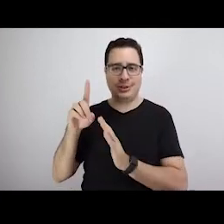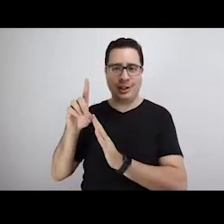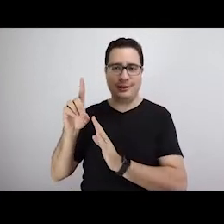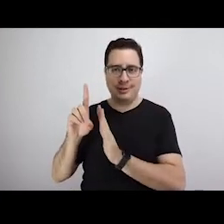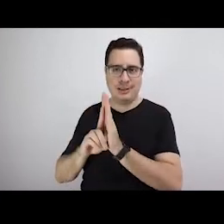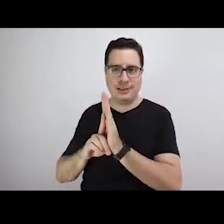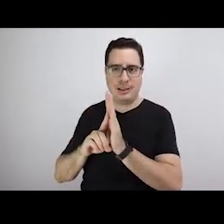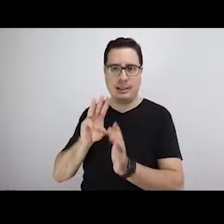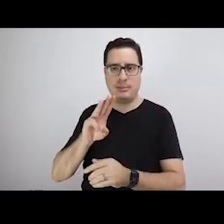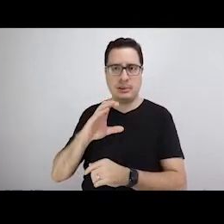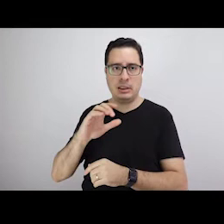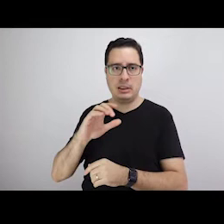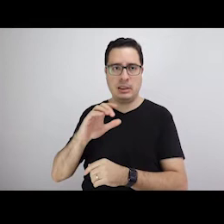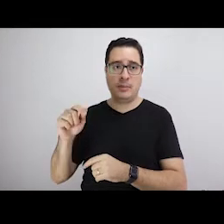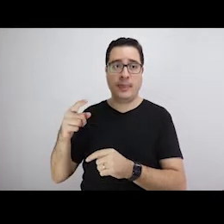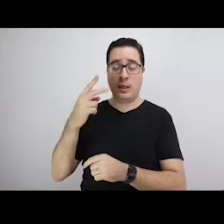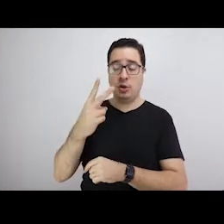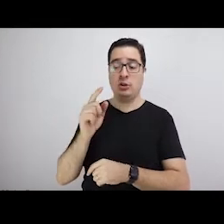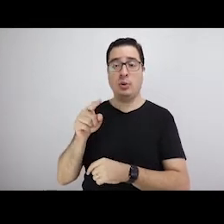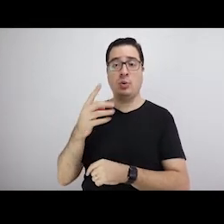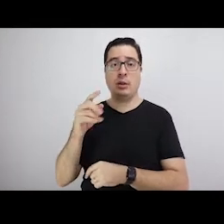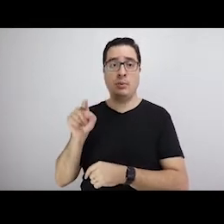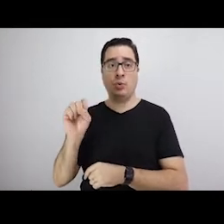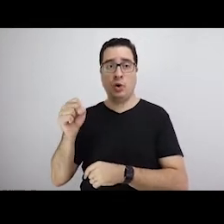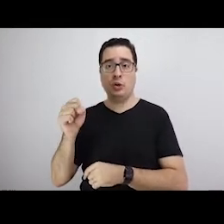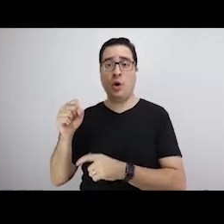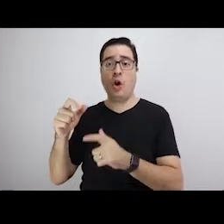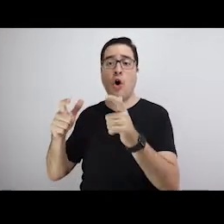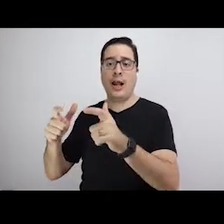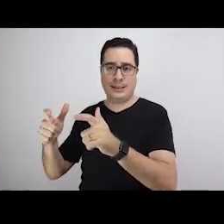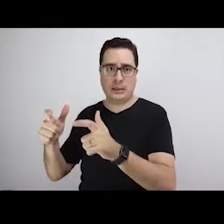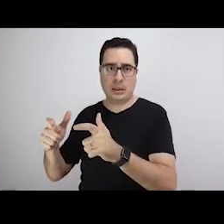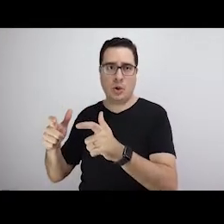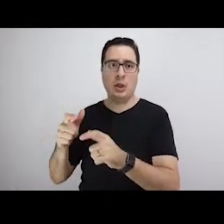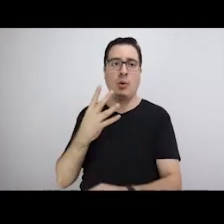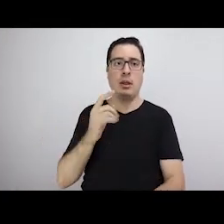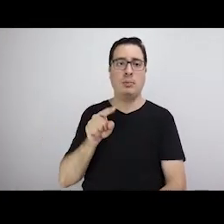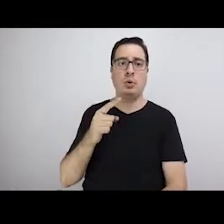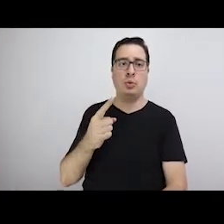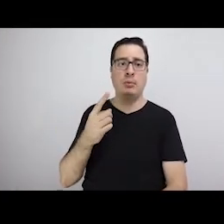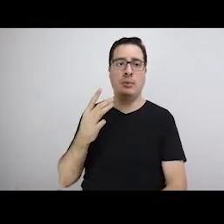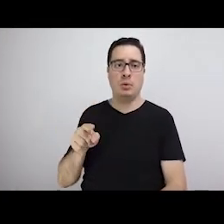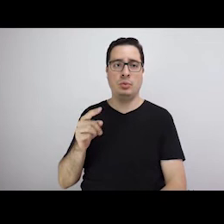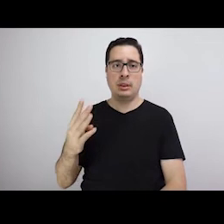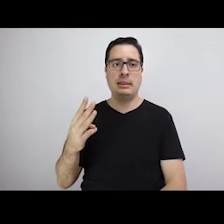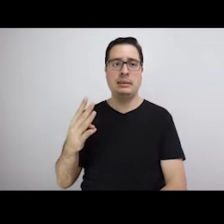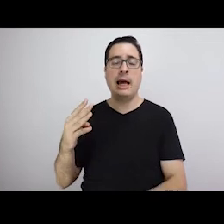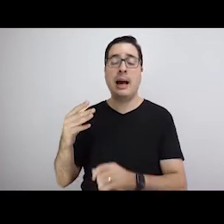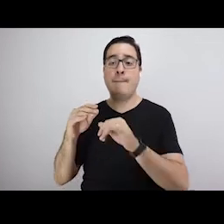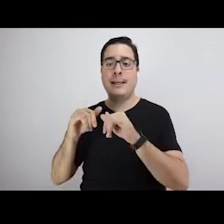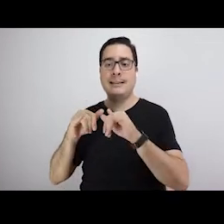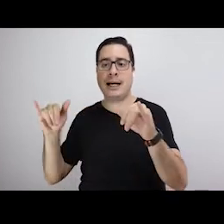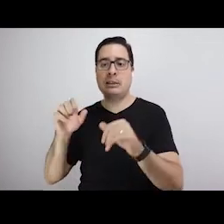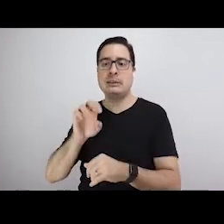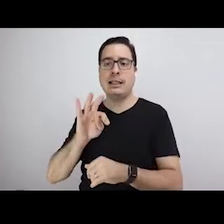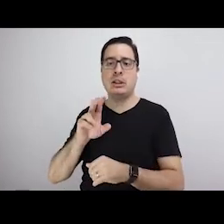WCAG, que é a 2.4.8, localização, e a 4.1.3, mensagem de status.